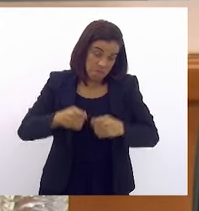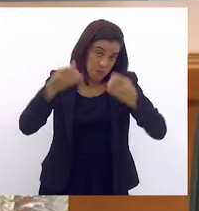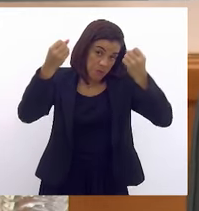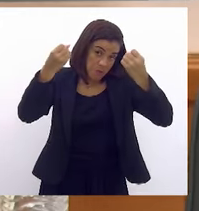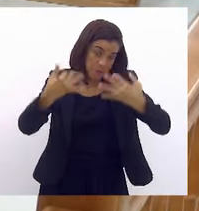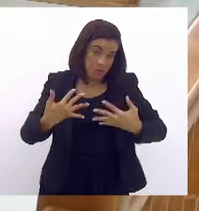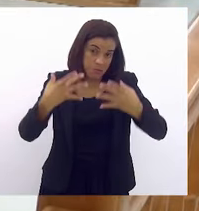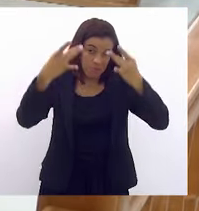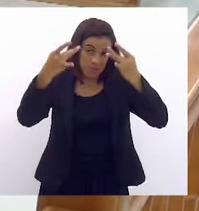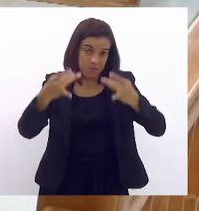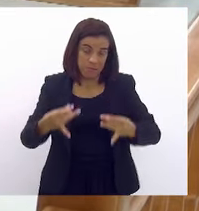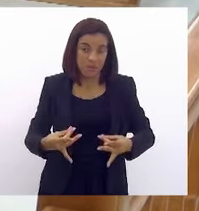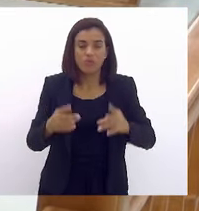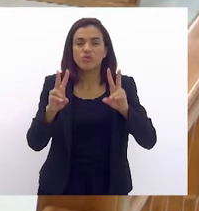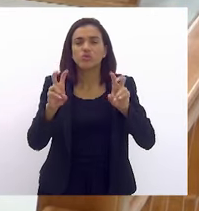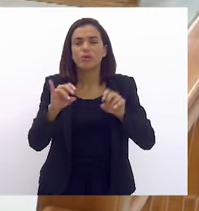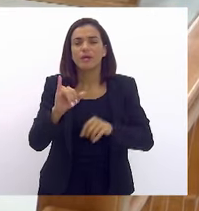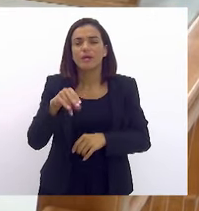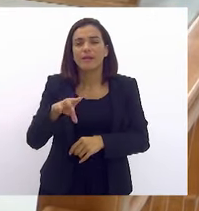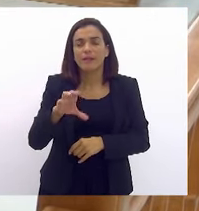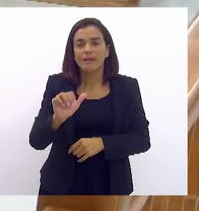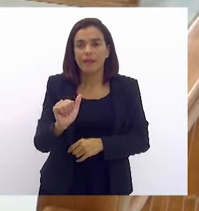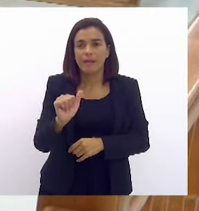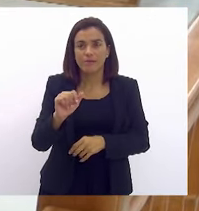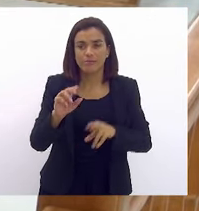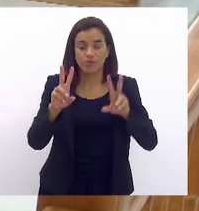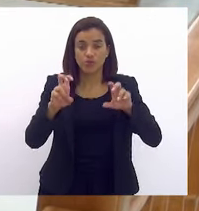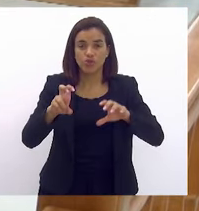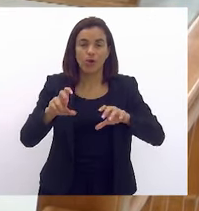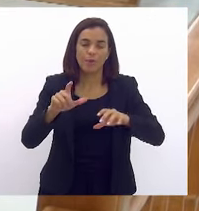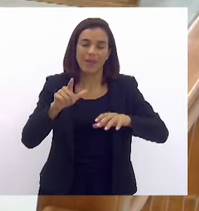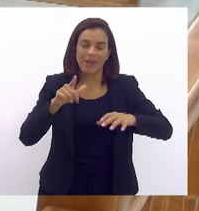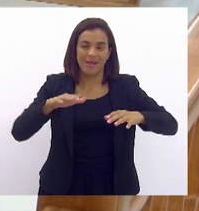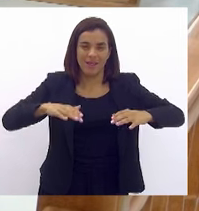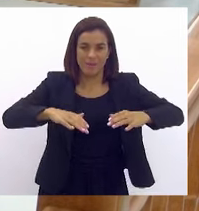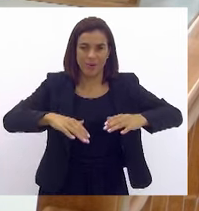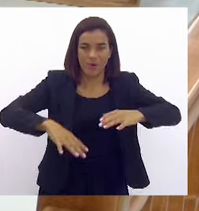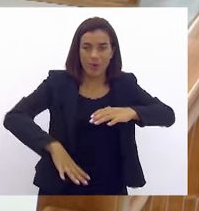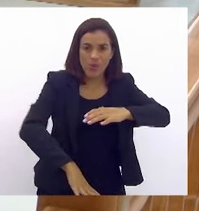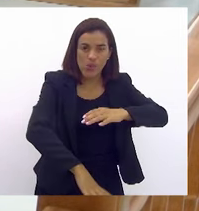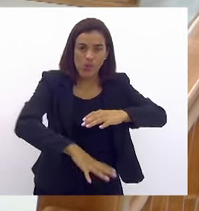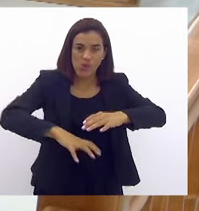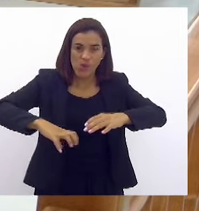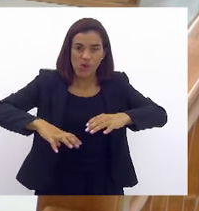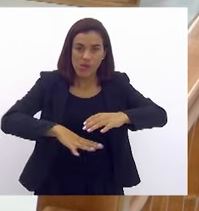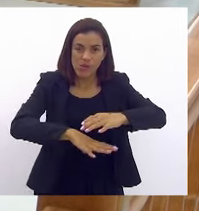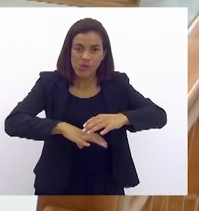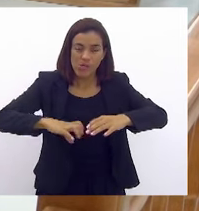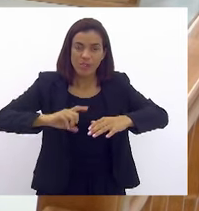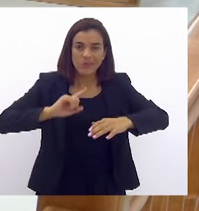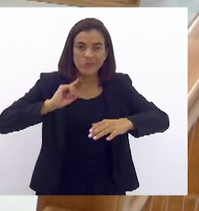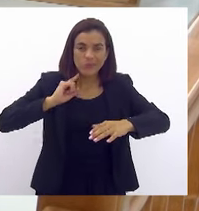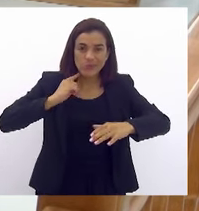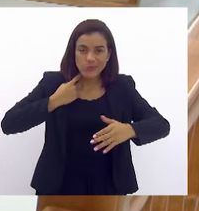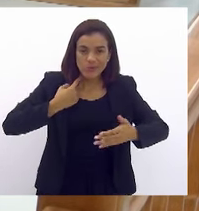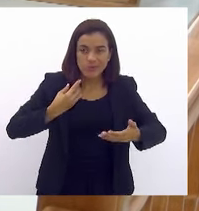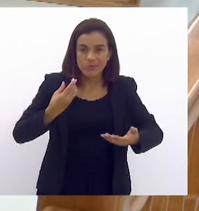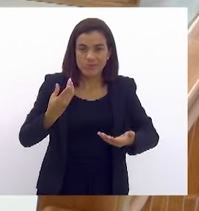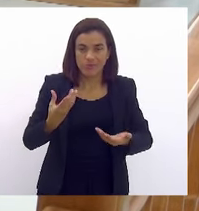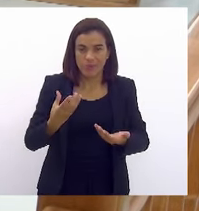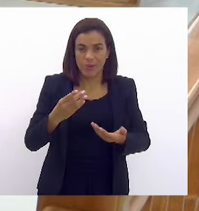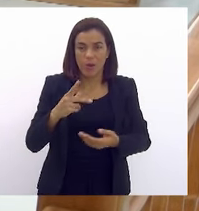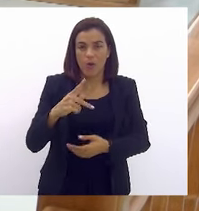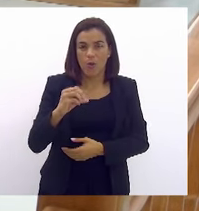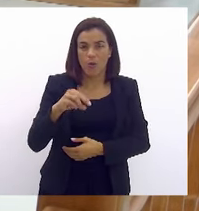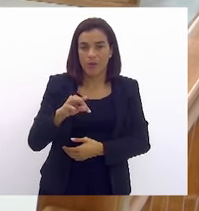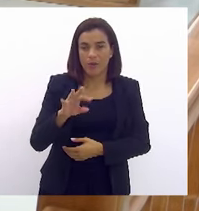A última com relação à questão do desassoreamento do canal da Ponta Negra e Costa.